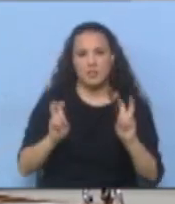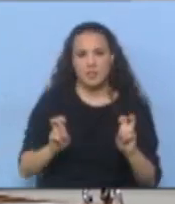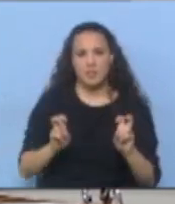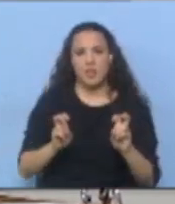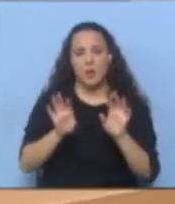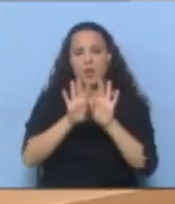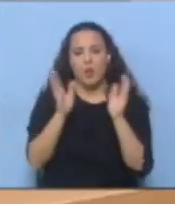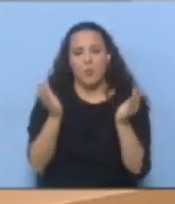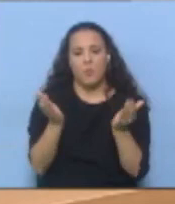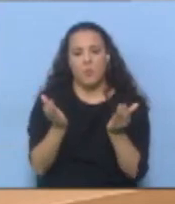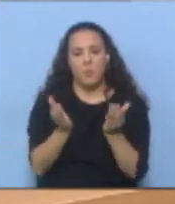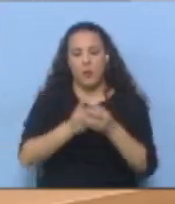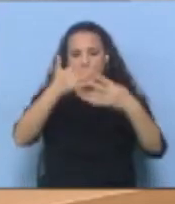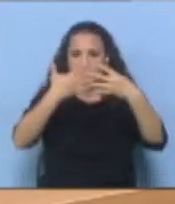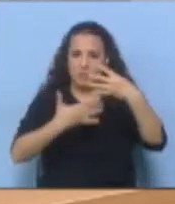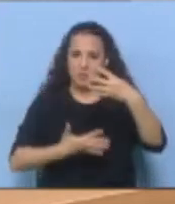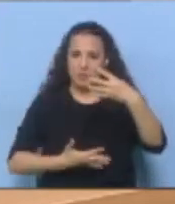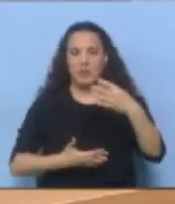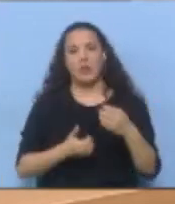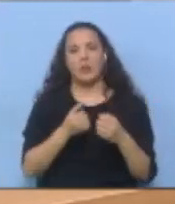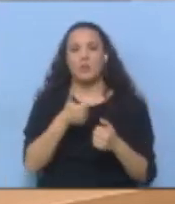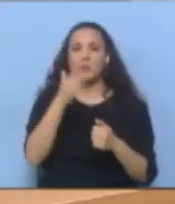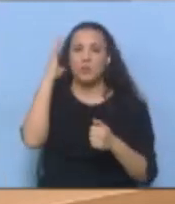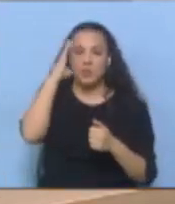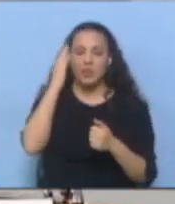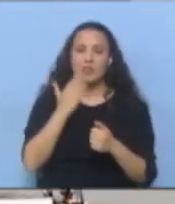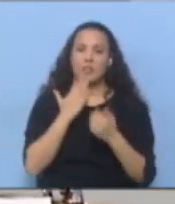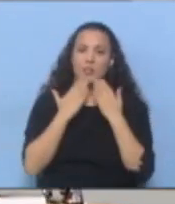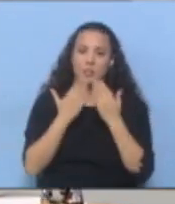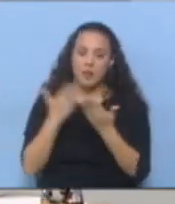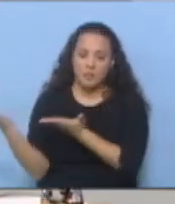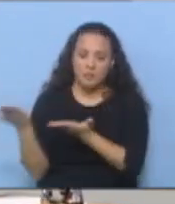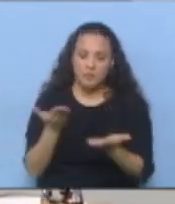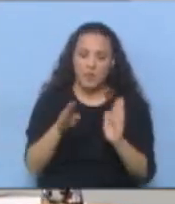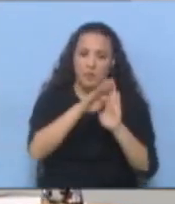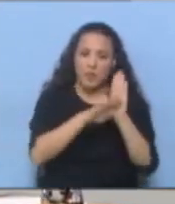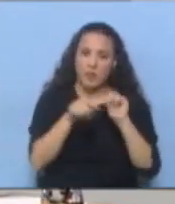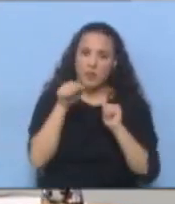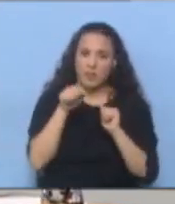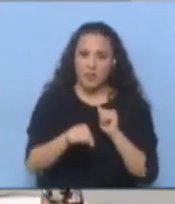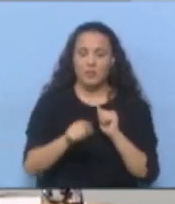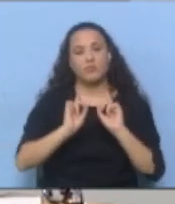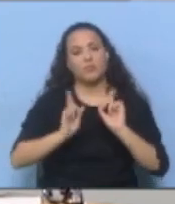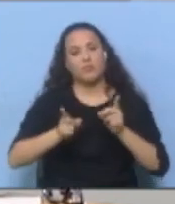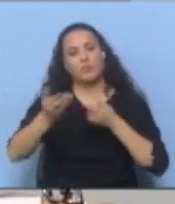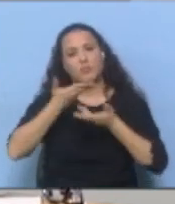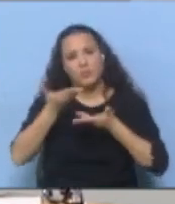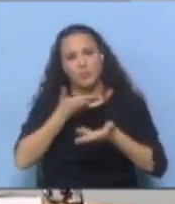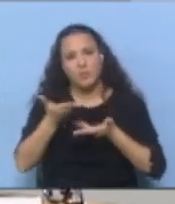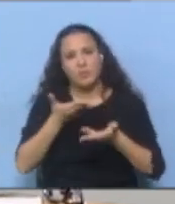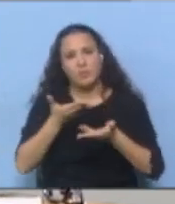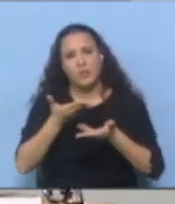dos vários desportos. José Carlos, boa tarde. Obrigado por estar neste programa. Começamos esta conversa a